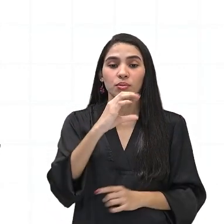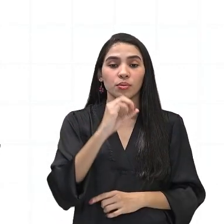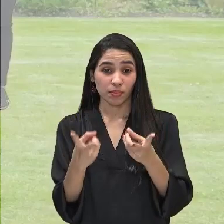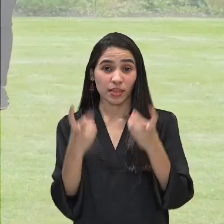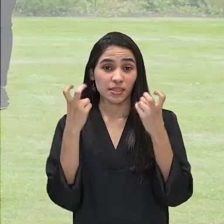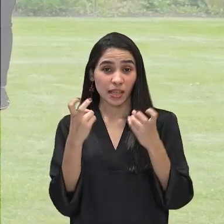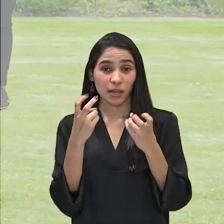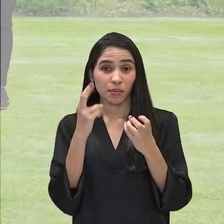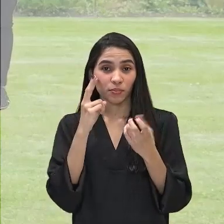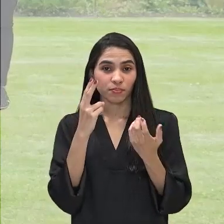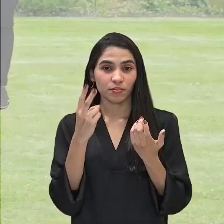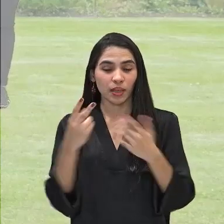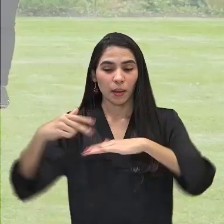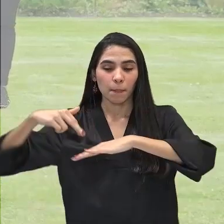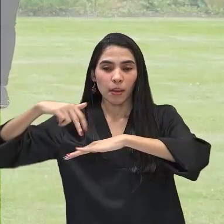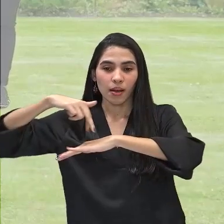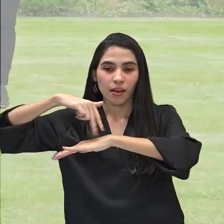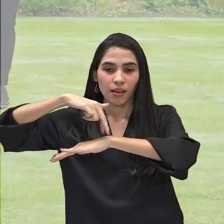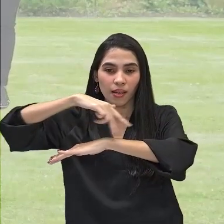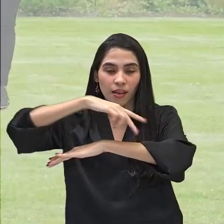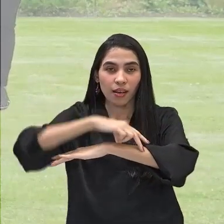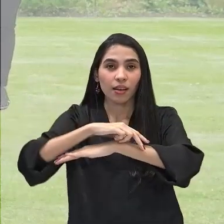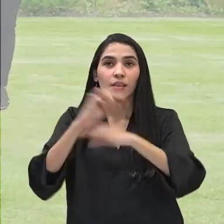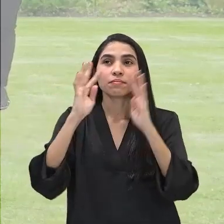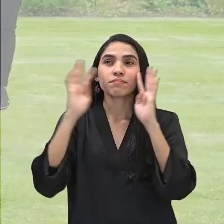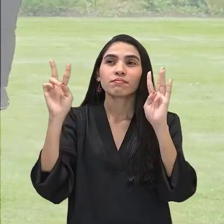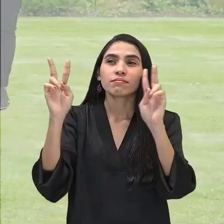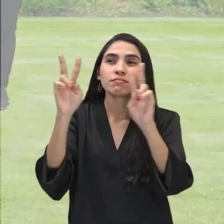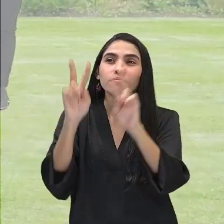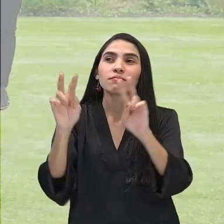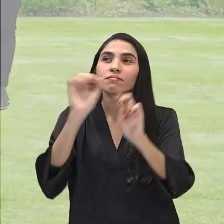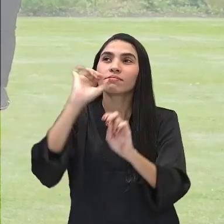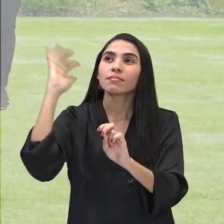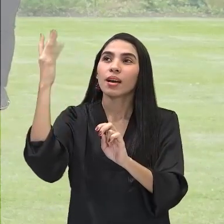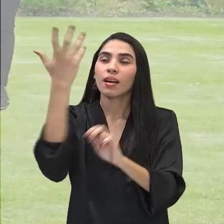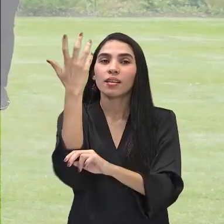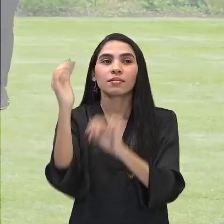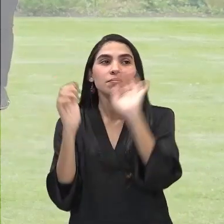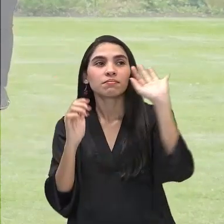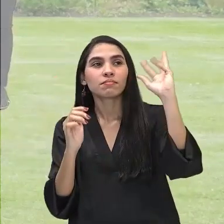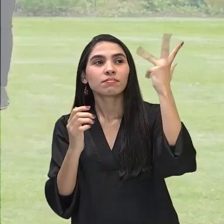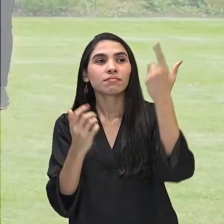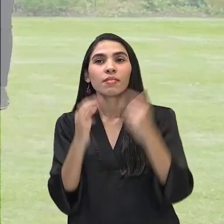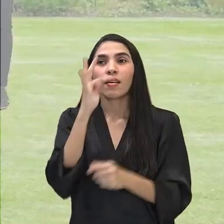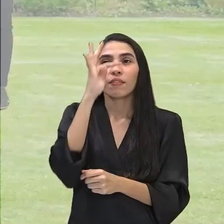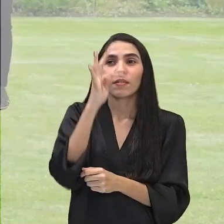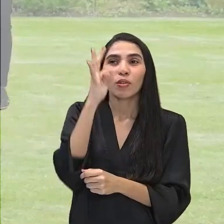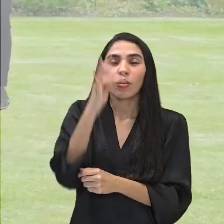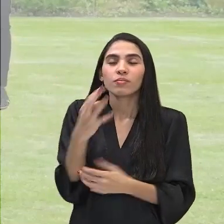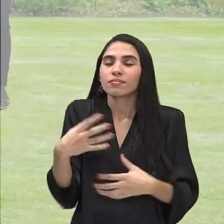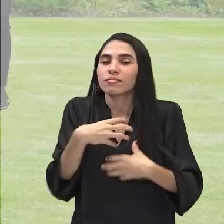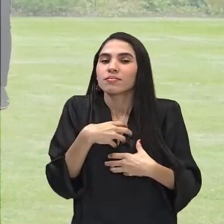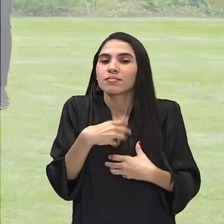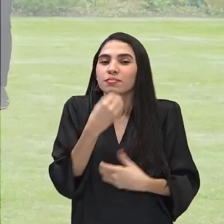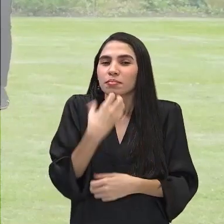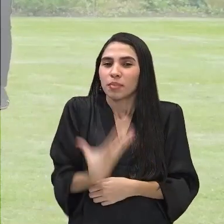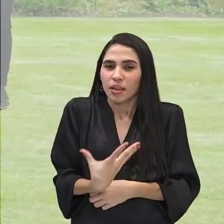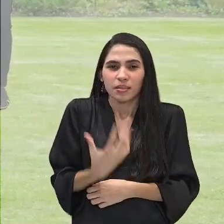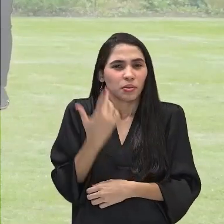parágrafos, tá, gente? Prosa é isso, escrito em parágrafo, tá? De natureza livre, né?